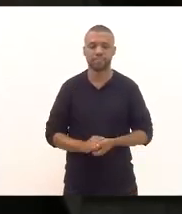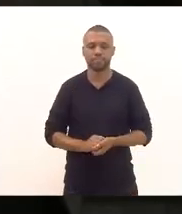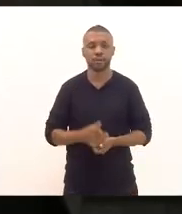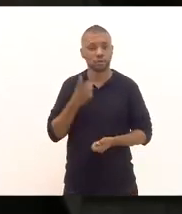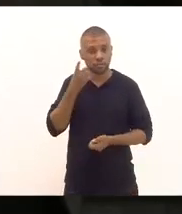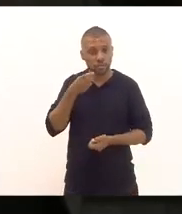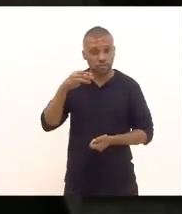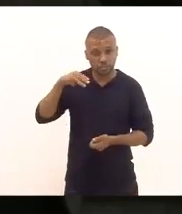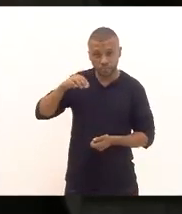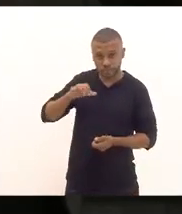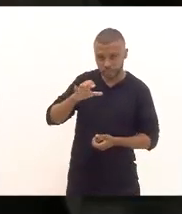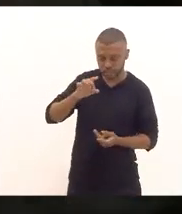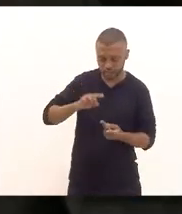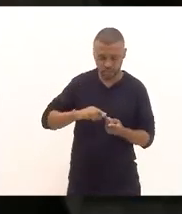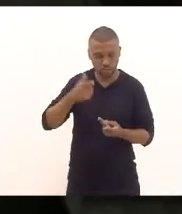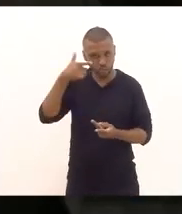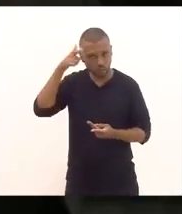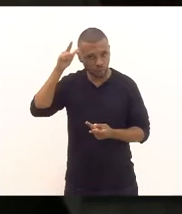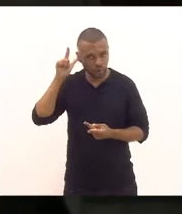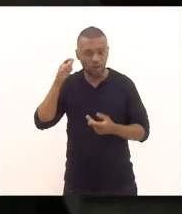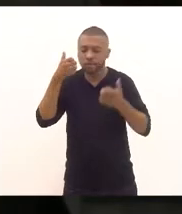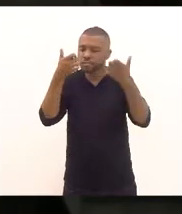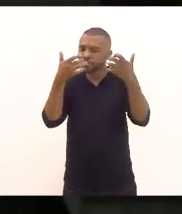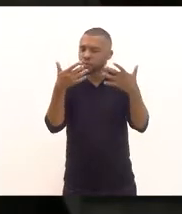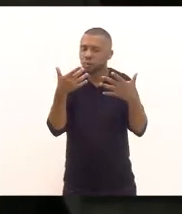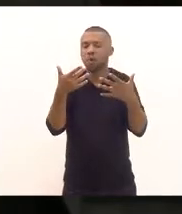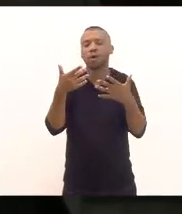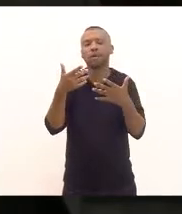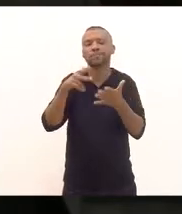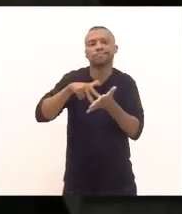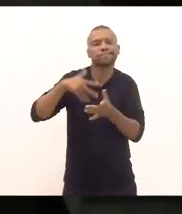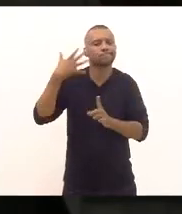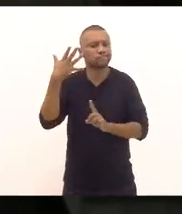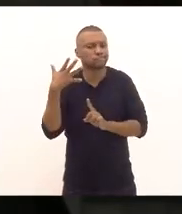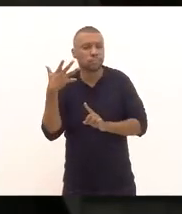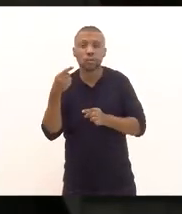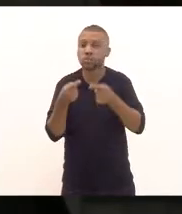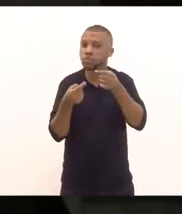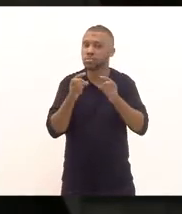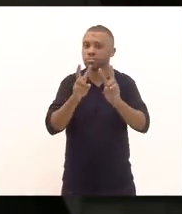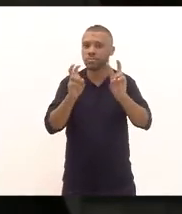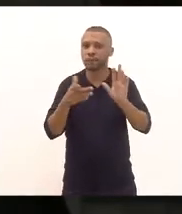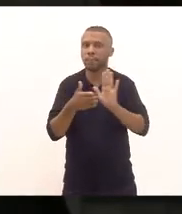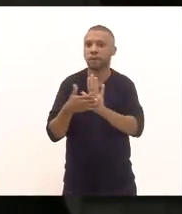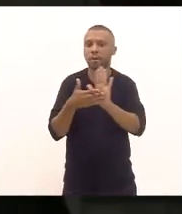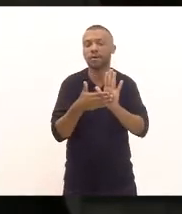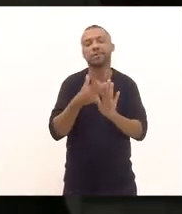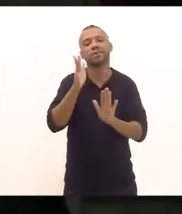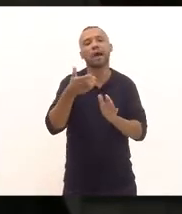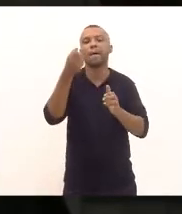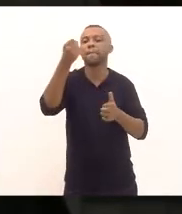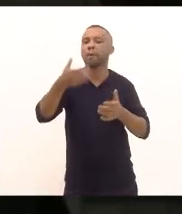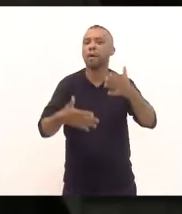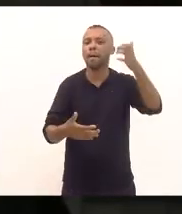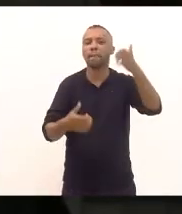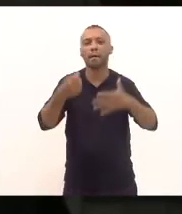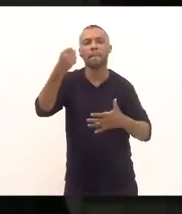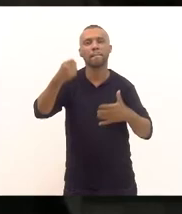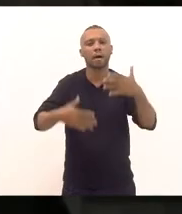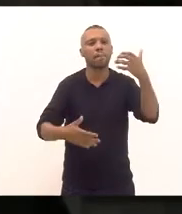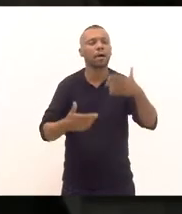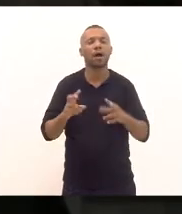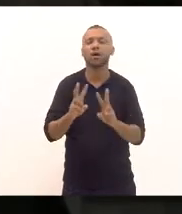que me antecederam aqui na Tribuna discutindo a matéria só também com autores como eu já disse já discorreram sobre